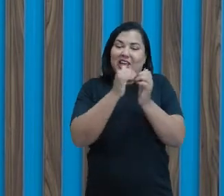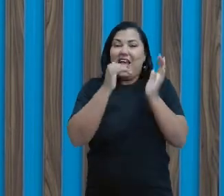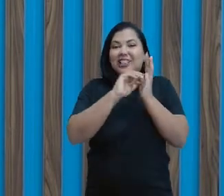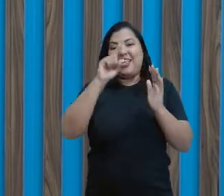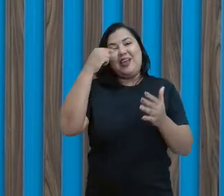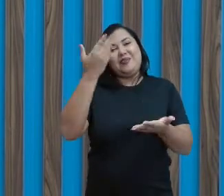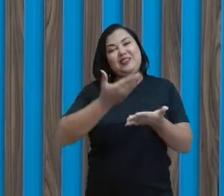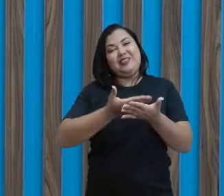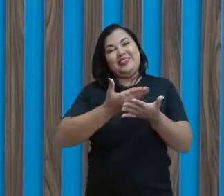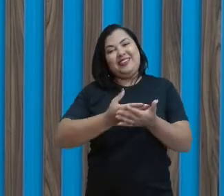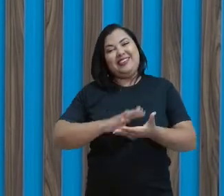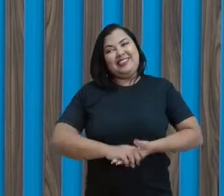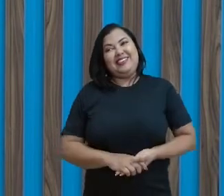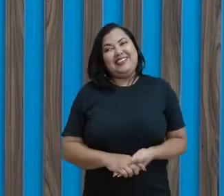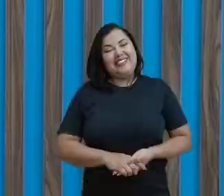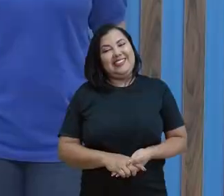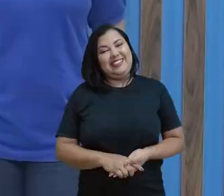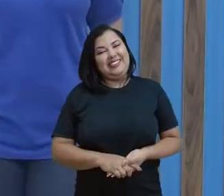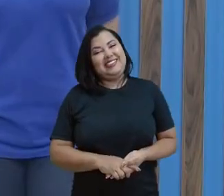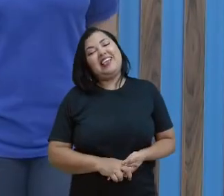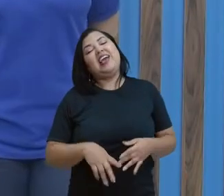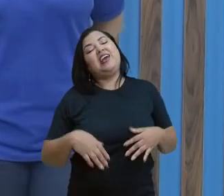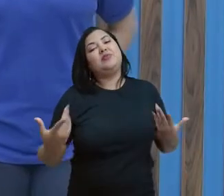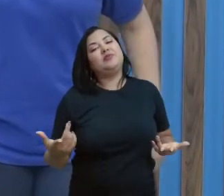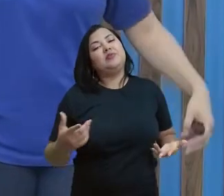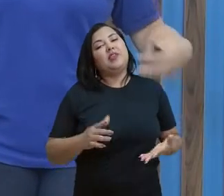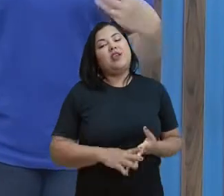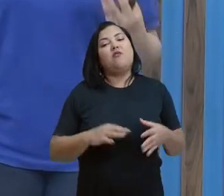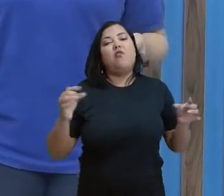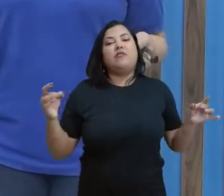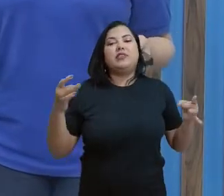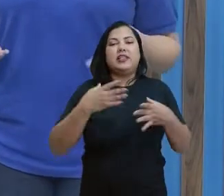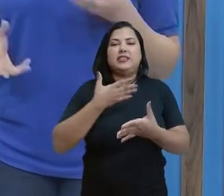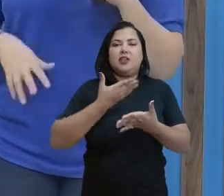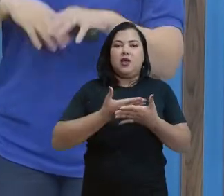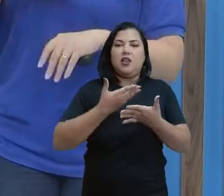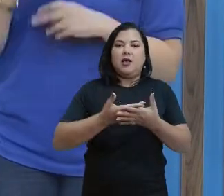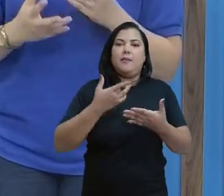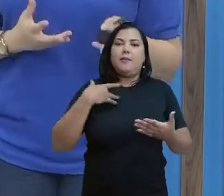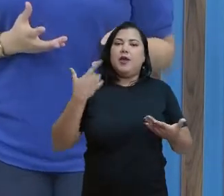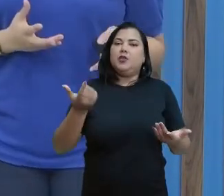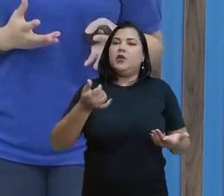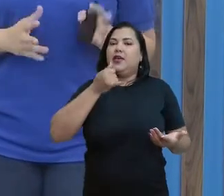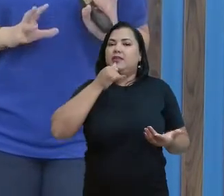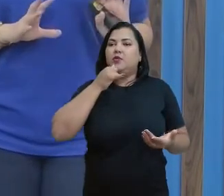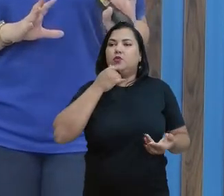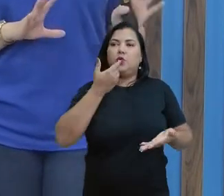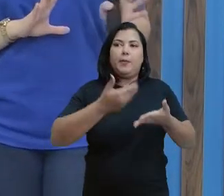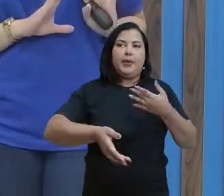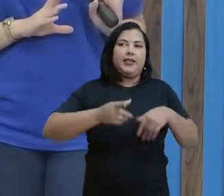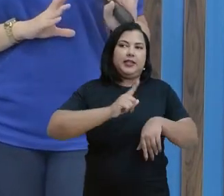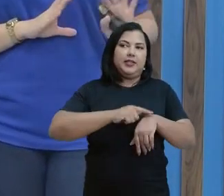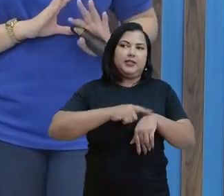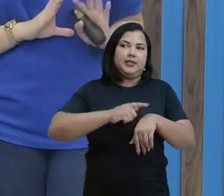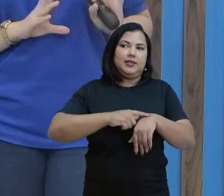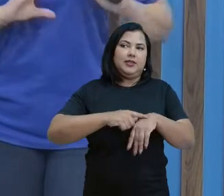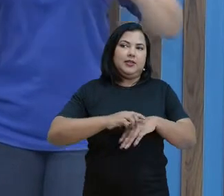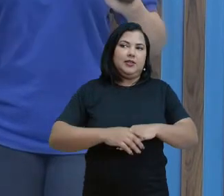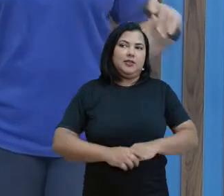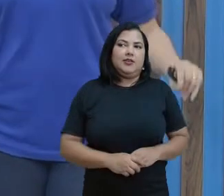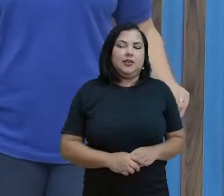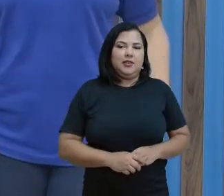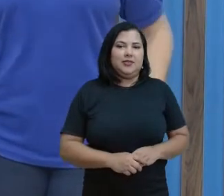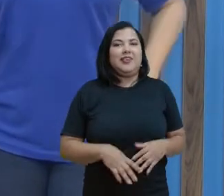próxima, viu? E é isso, gente. Ó, eu vou encerrando por aqui, para não pegar mais um tempinho. Aqui na frente o relógio já tá chegando aqui